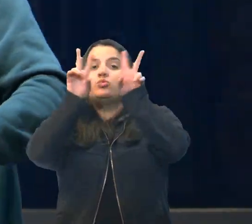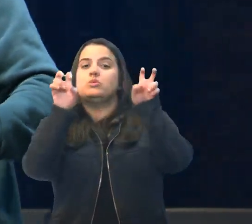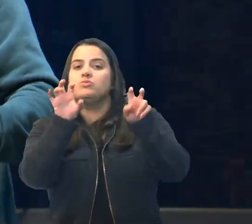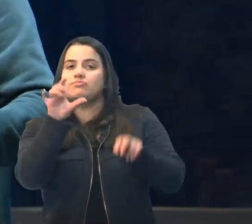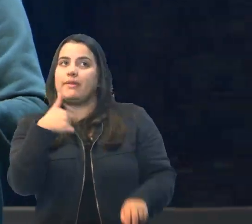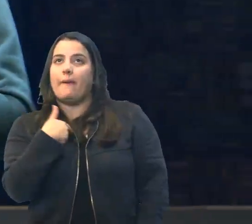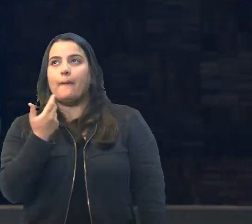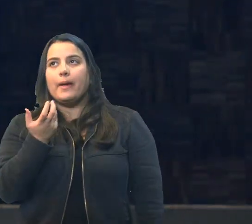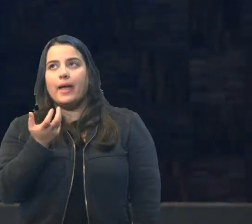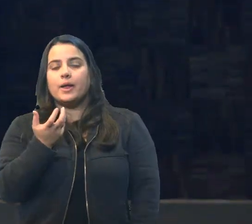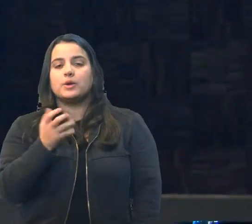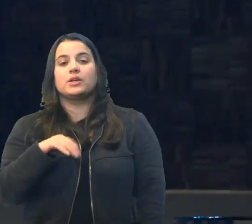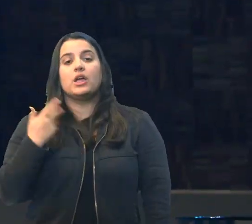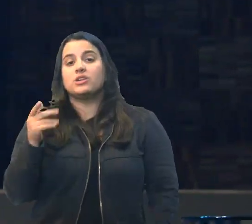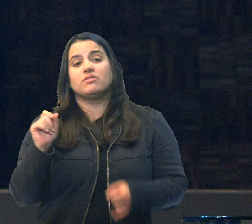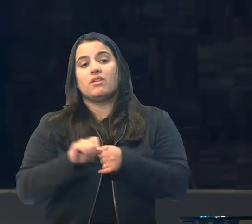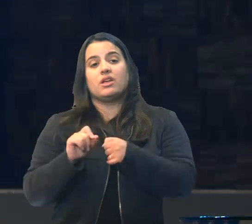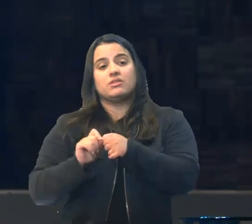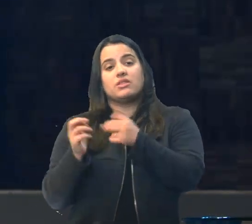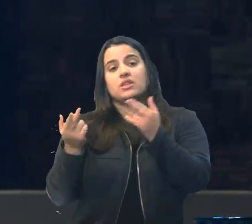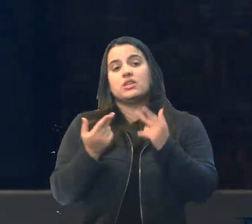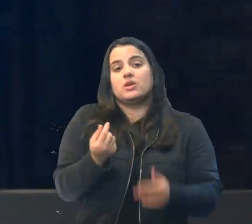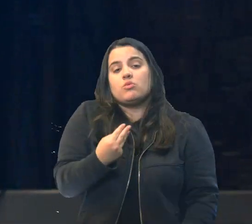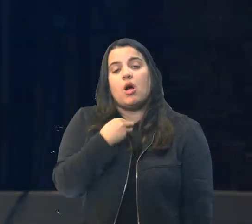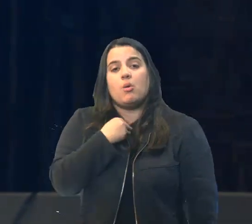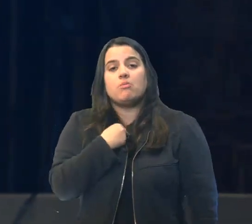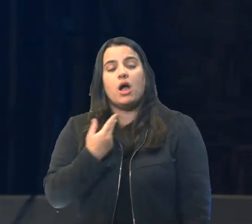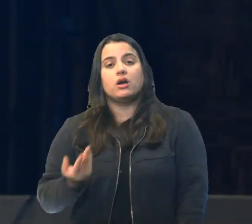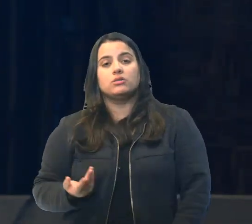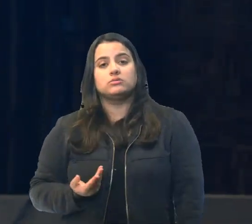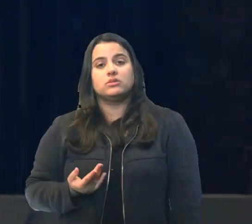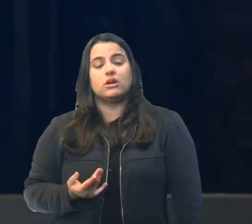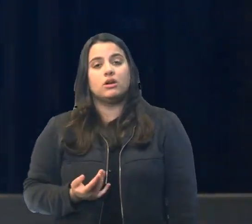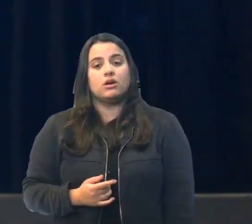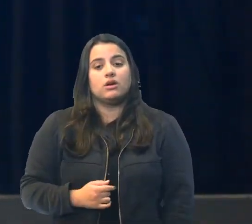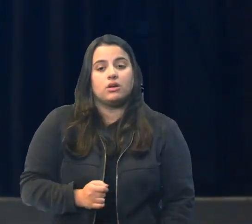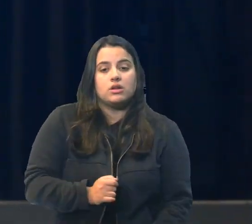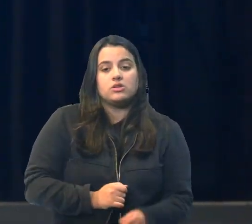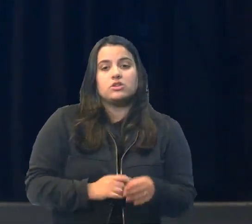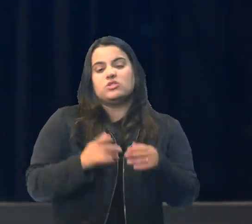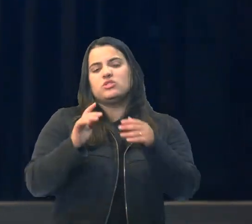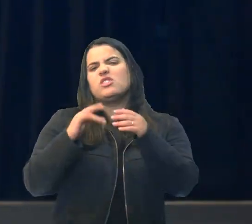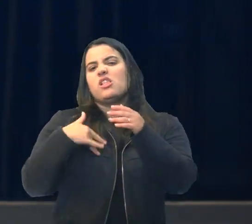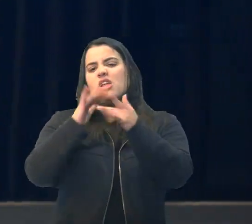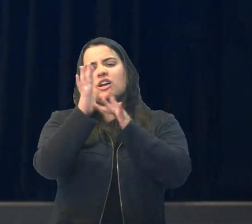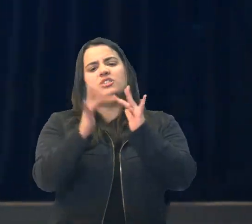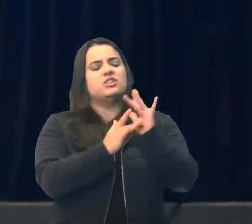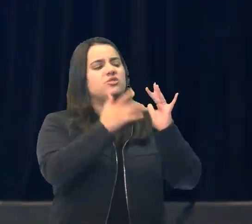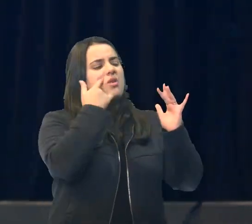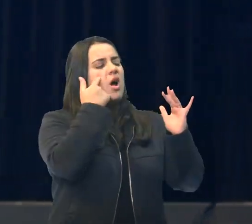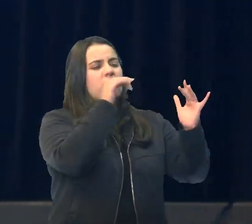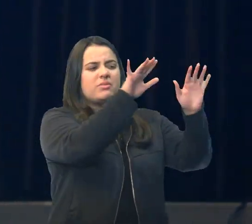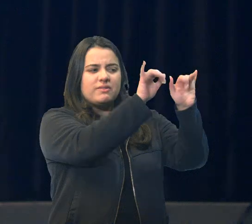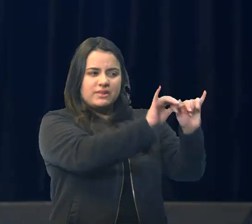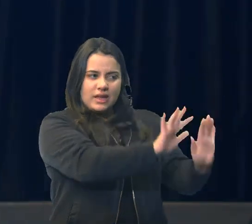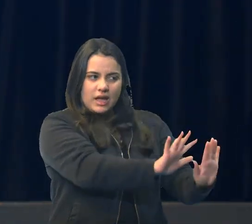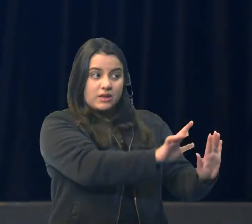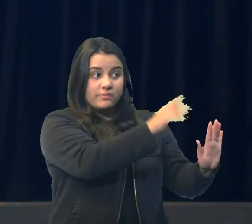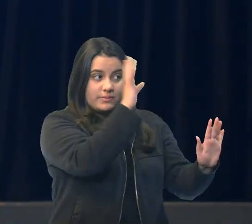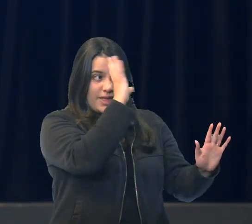aí a gente faz igual Marta. A gente coloca Jesus na posição que a gente quer, falando: ei, Jesus, você não vai resolver isso